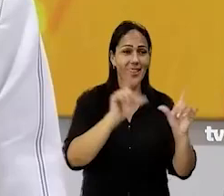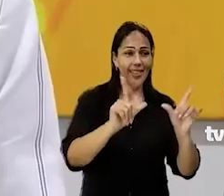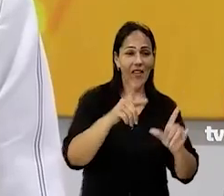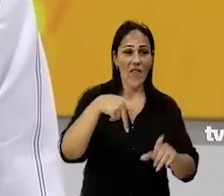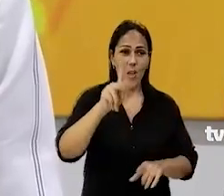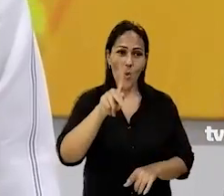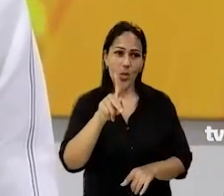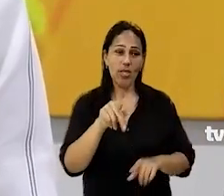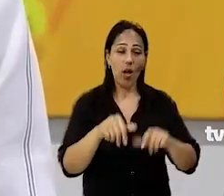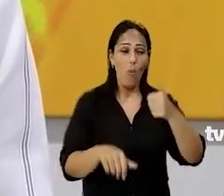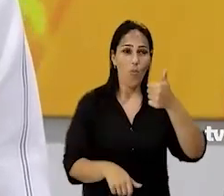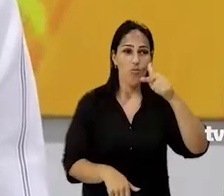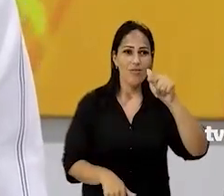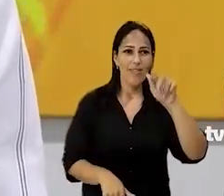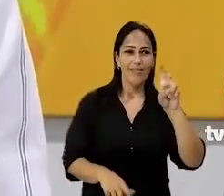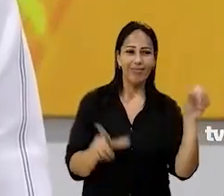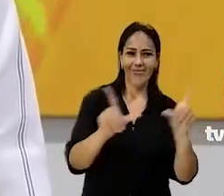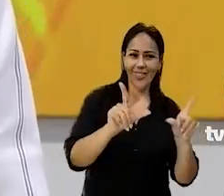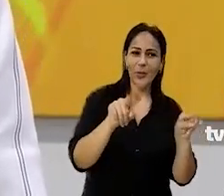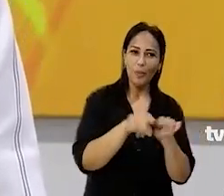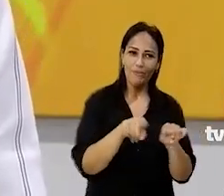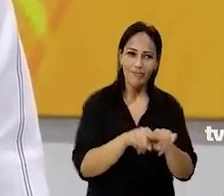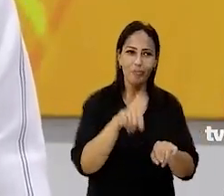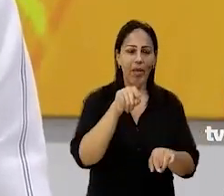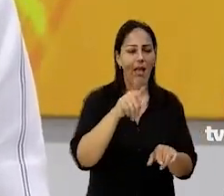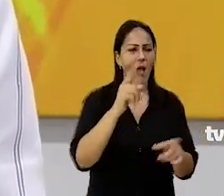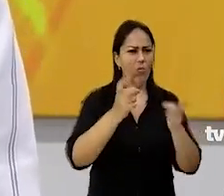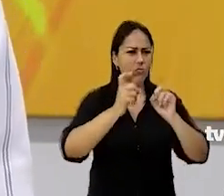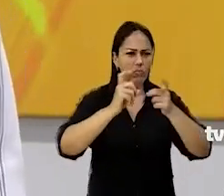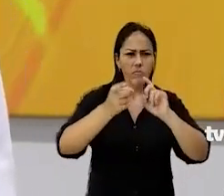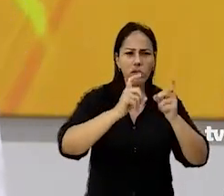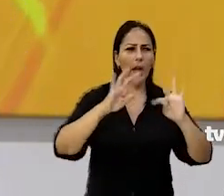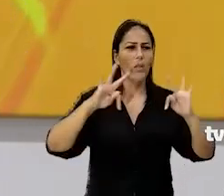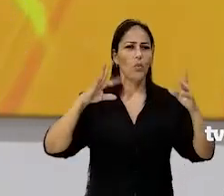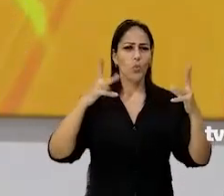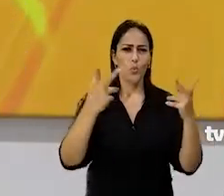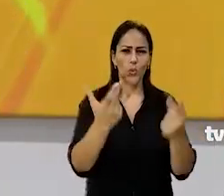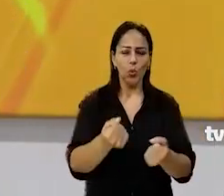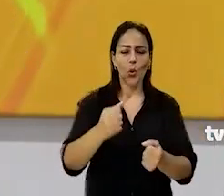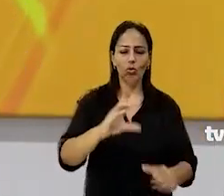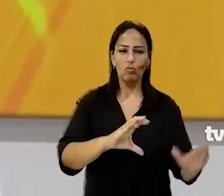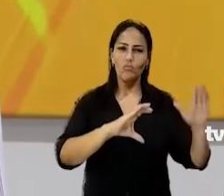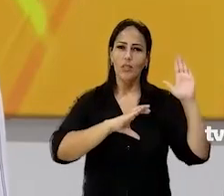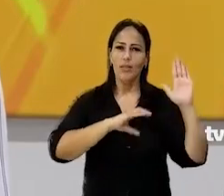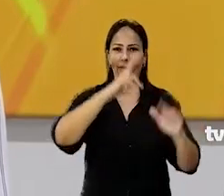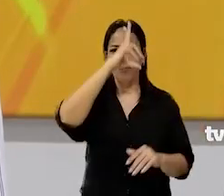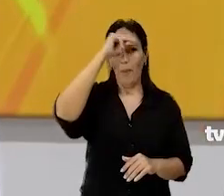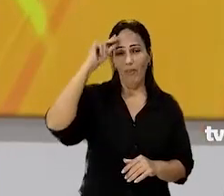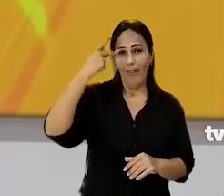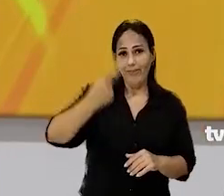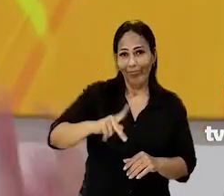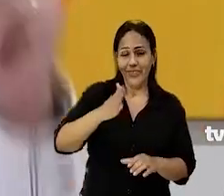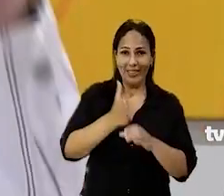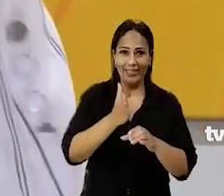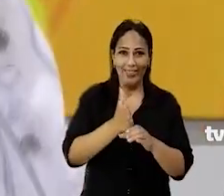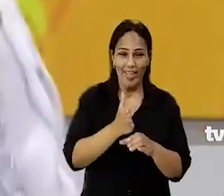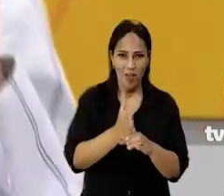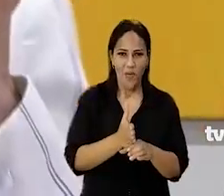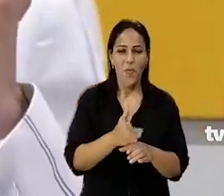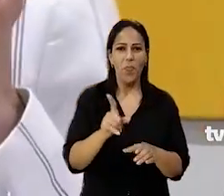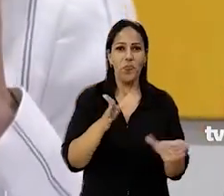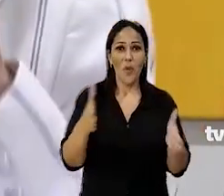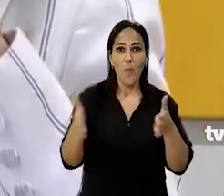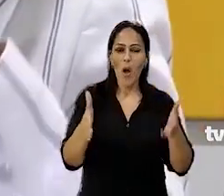canal 175 da Brisanet. Este é o debate com todos os candidatos a prefeito da cidade de Caicó. No